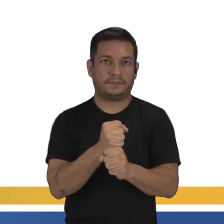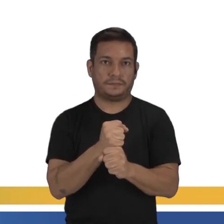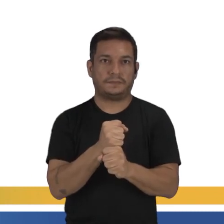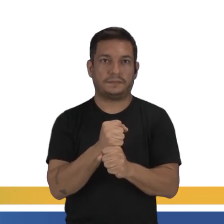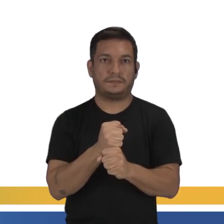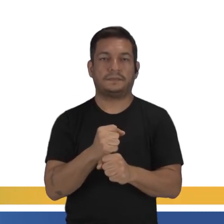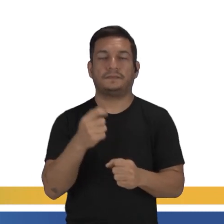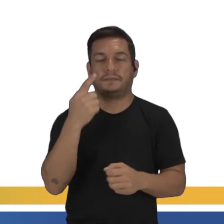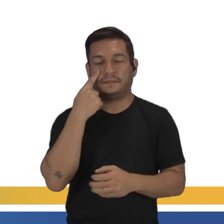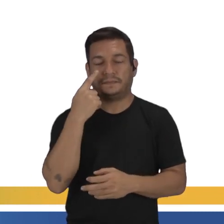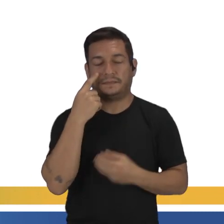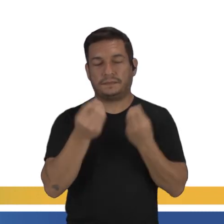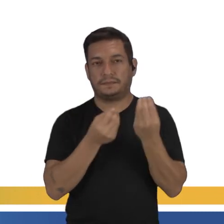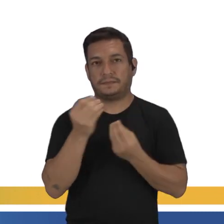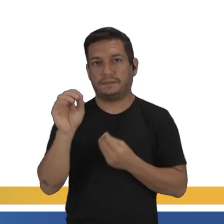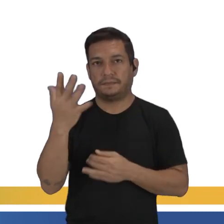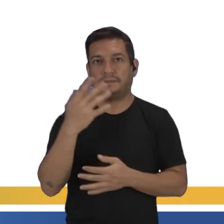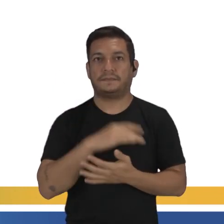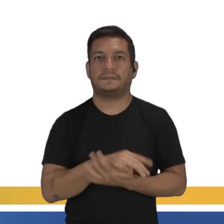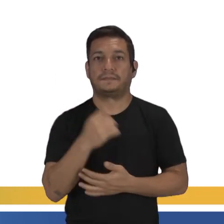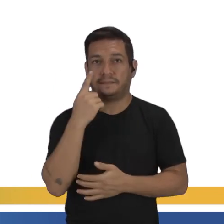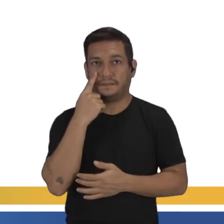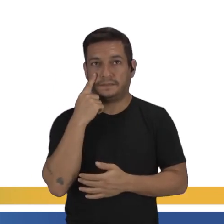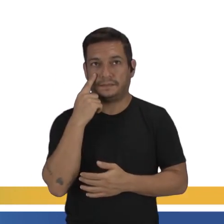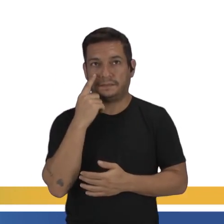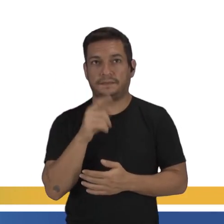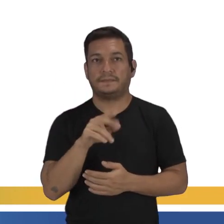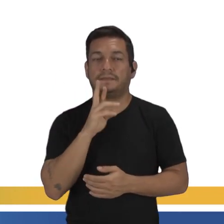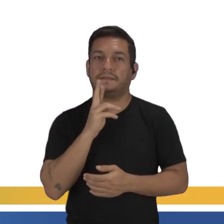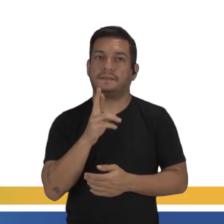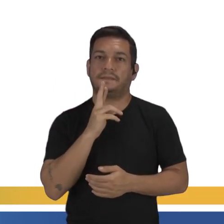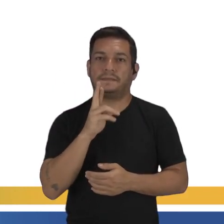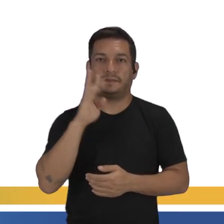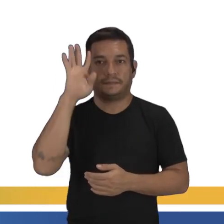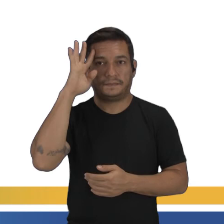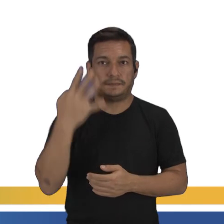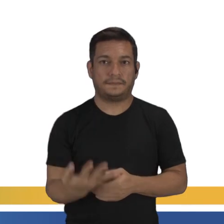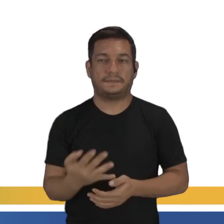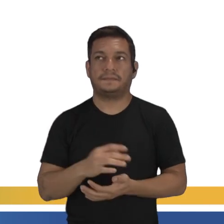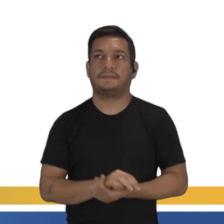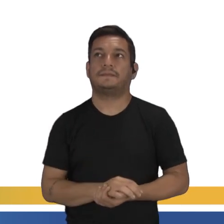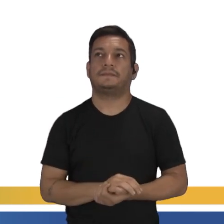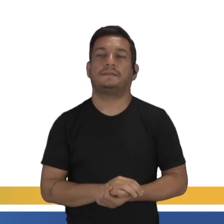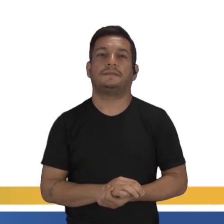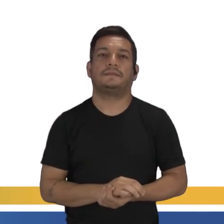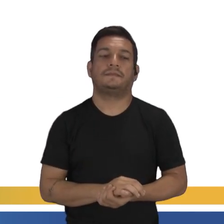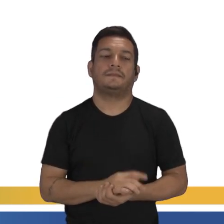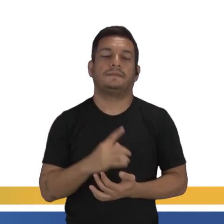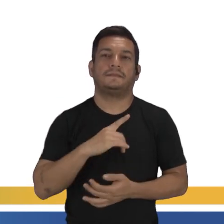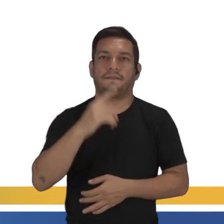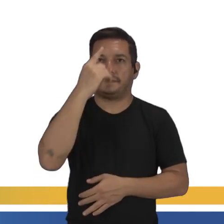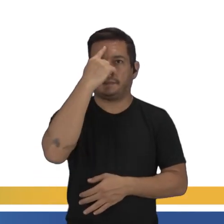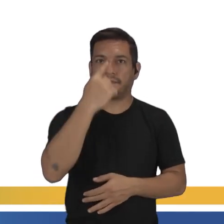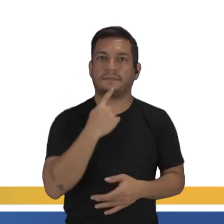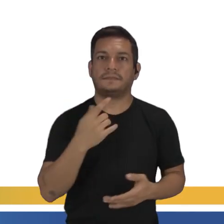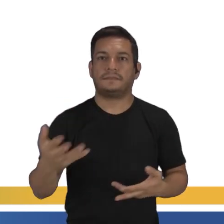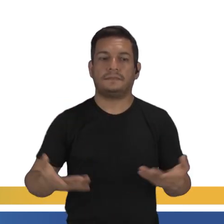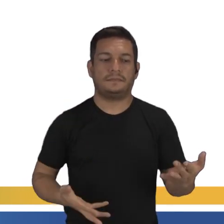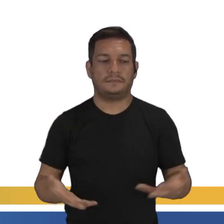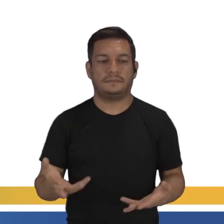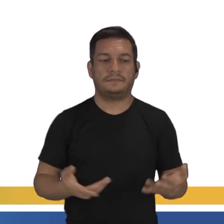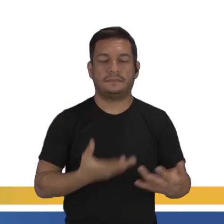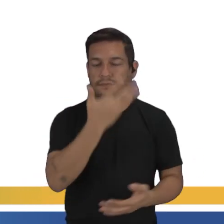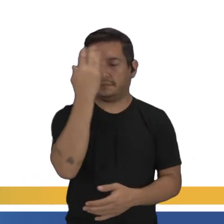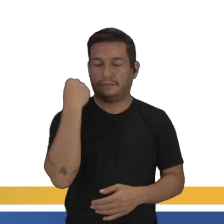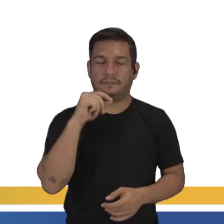essa operação? Seguindo. Então, nós temos aí na nossa resolução, mantendo a figura do caminhão para a gente não